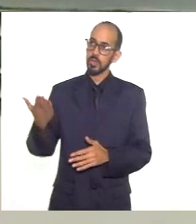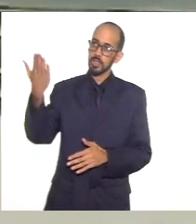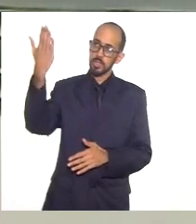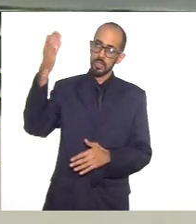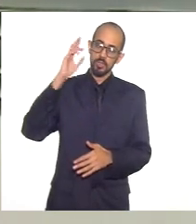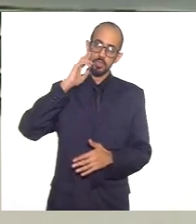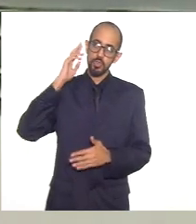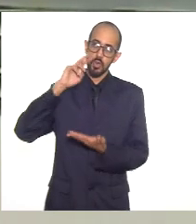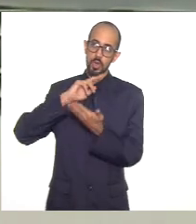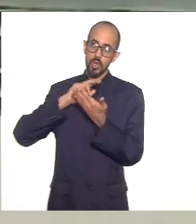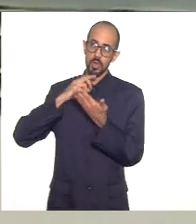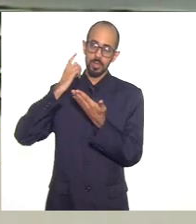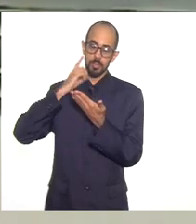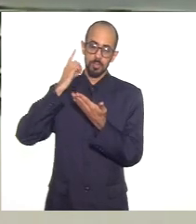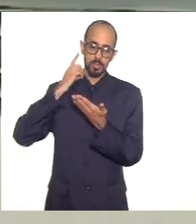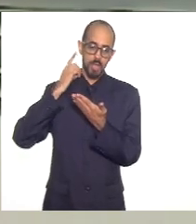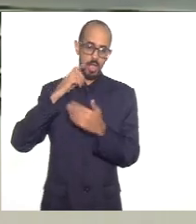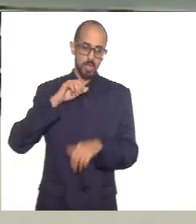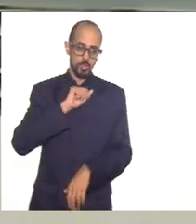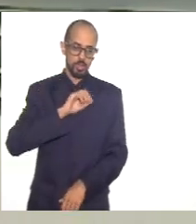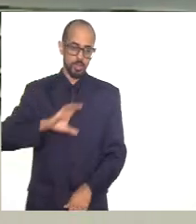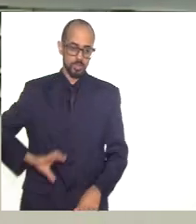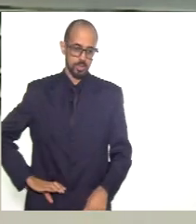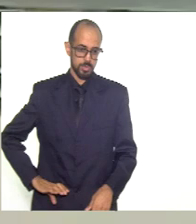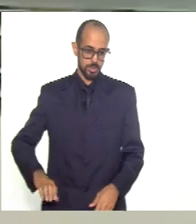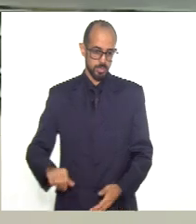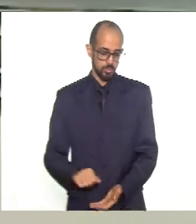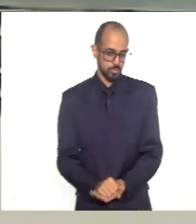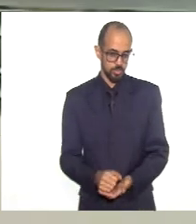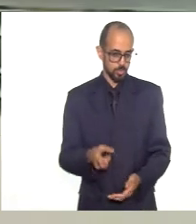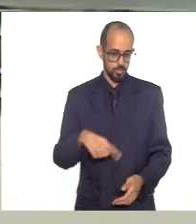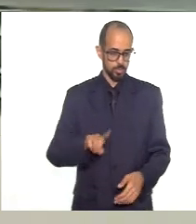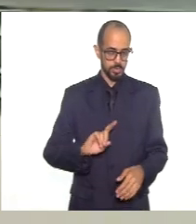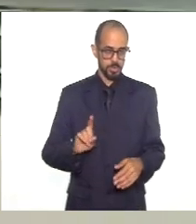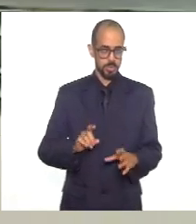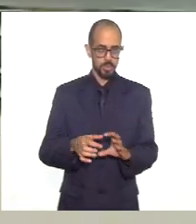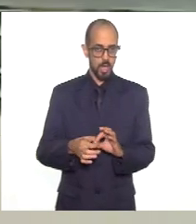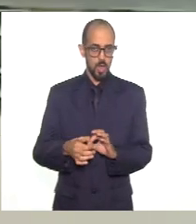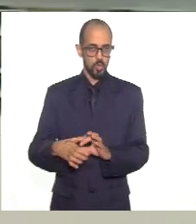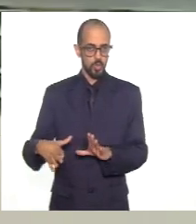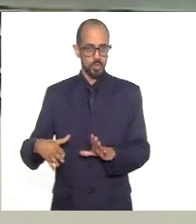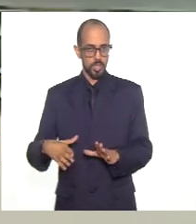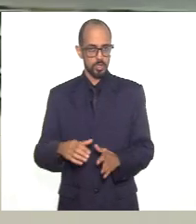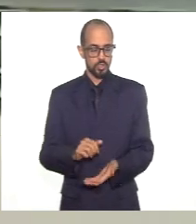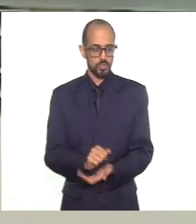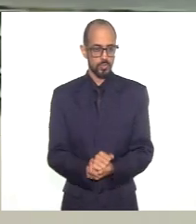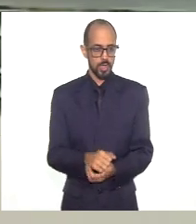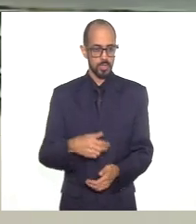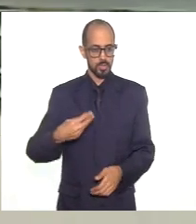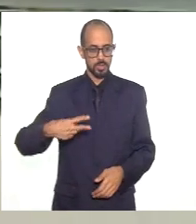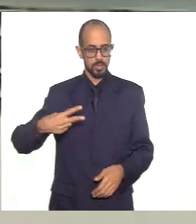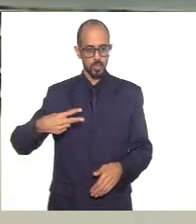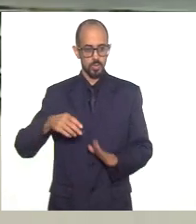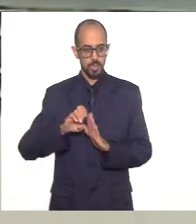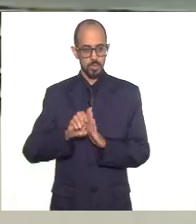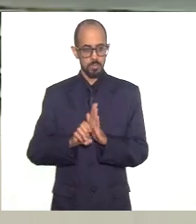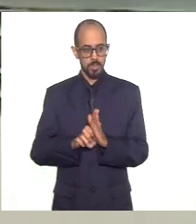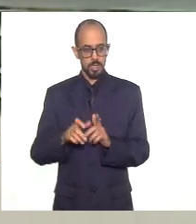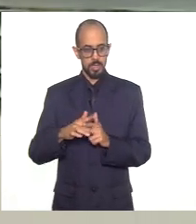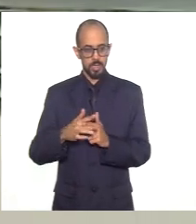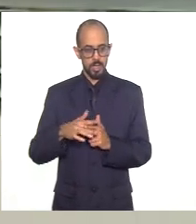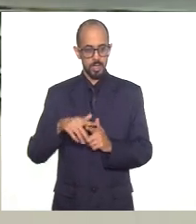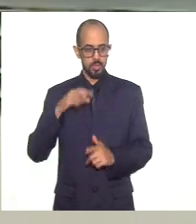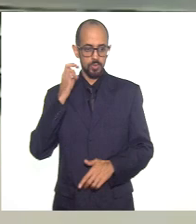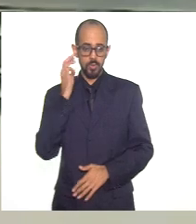não teria por que transformá-lo em autorizativo. A segunda emenda que eu analisei é do meu companheiro, deputado